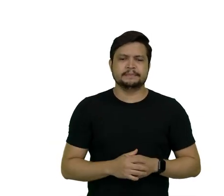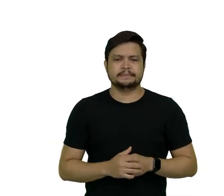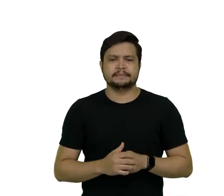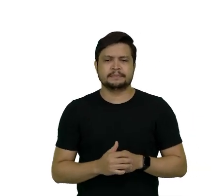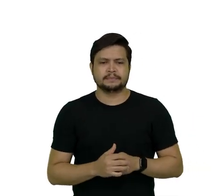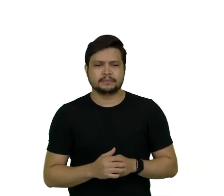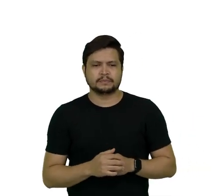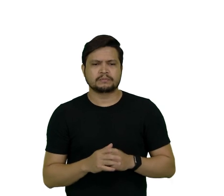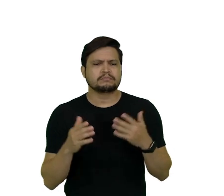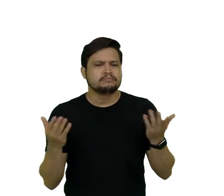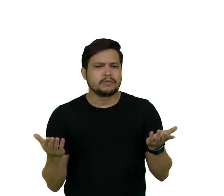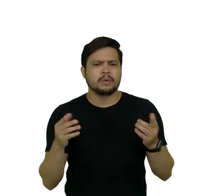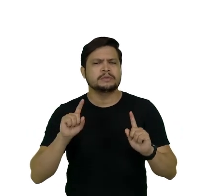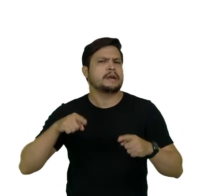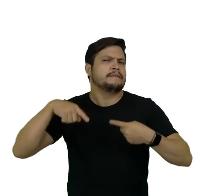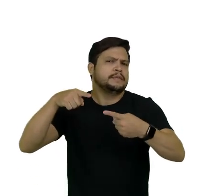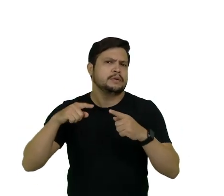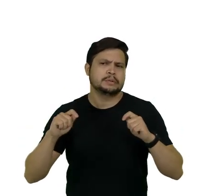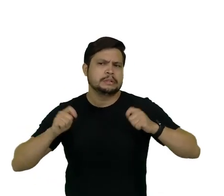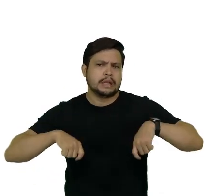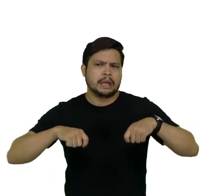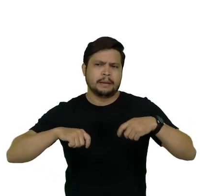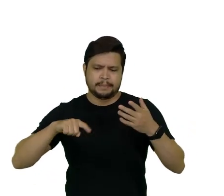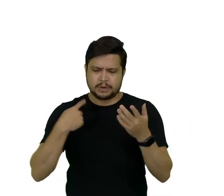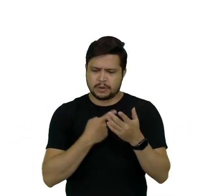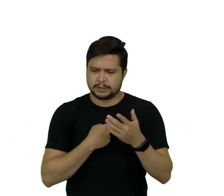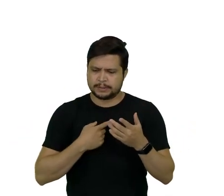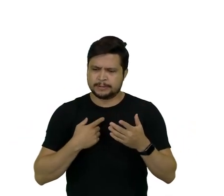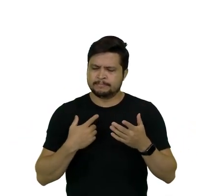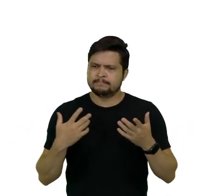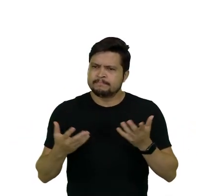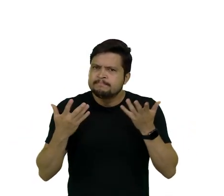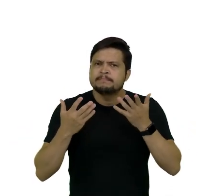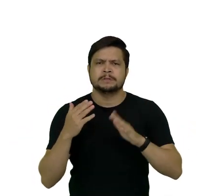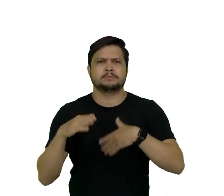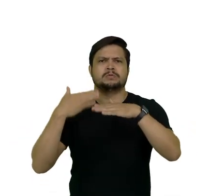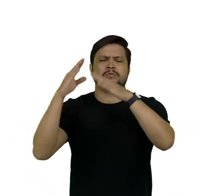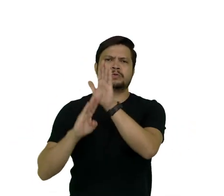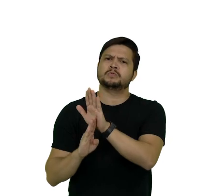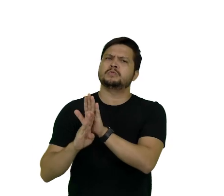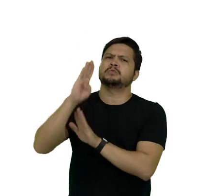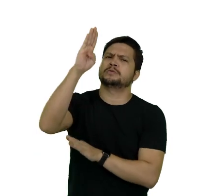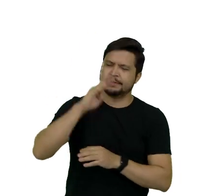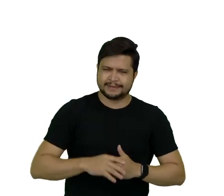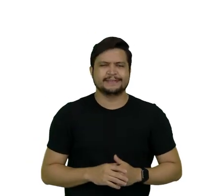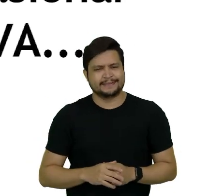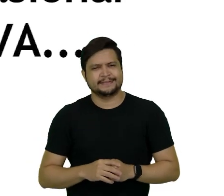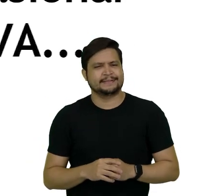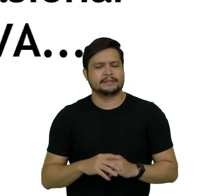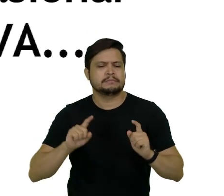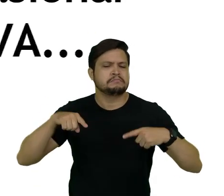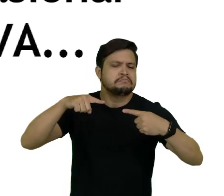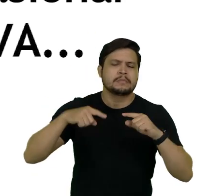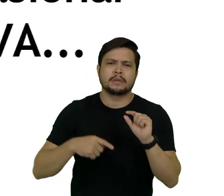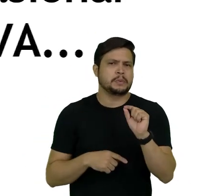diferenciamos. Desafios que podem... E quais são os desafios que podem nos impulsionar? Porque até agora é o desconforto,